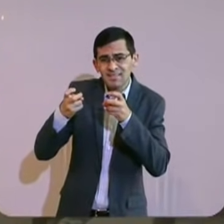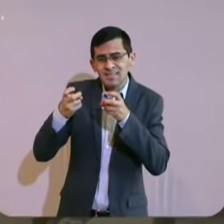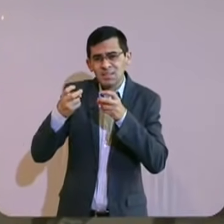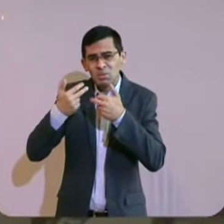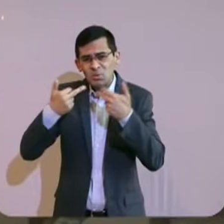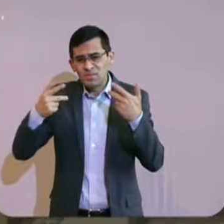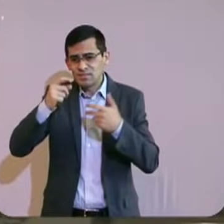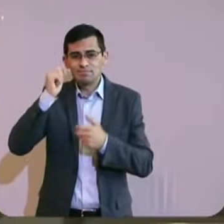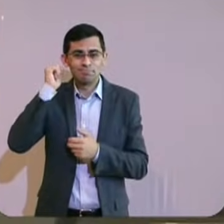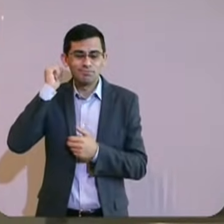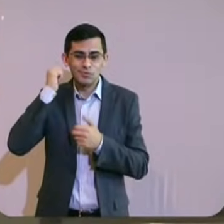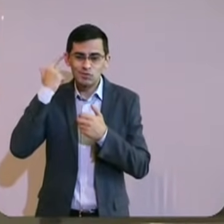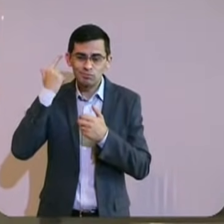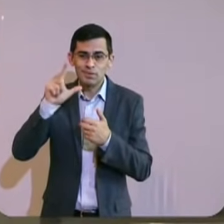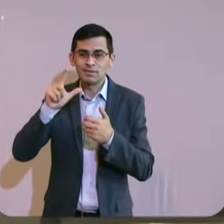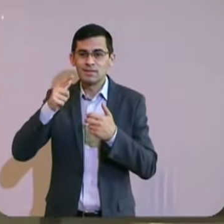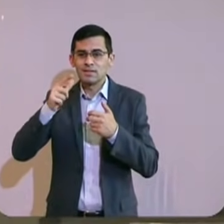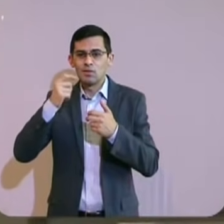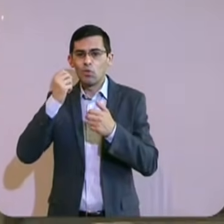em você?